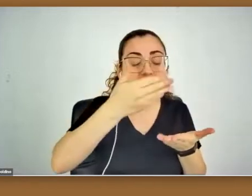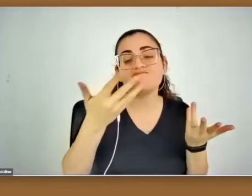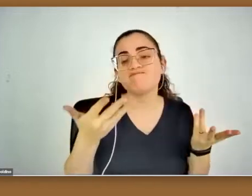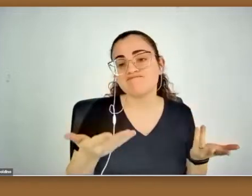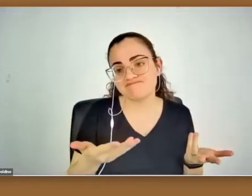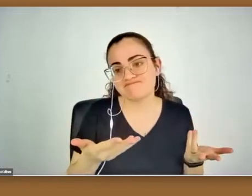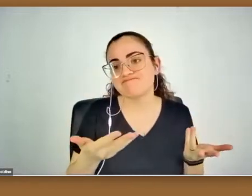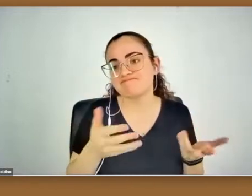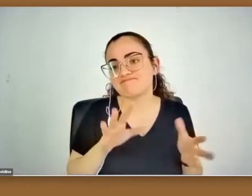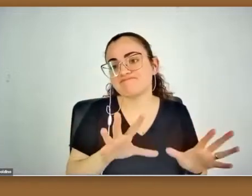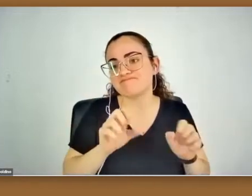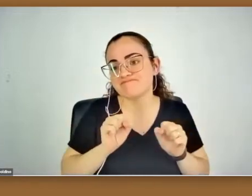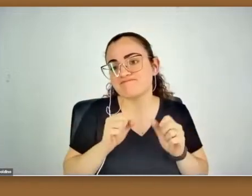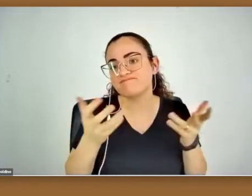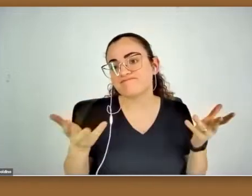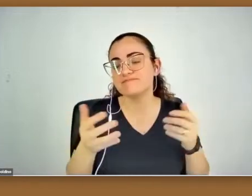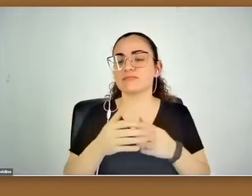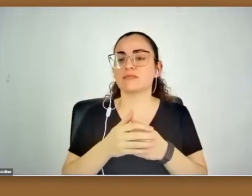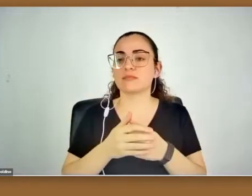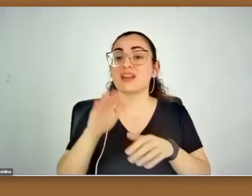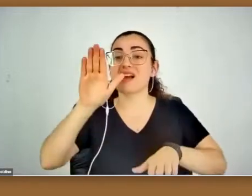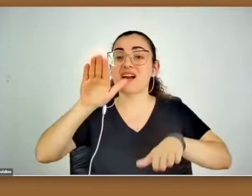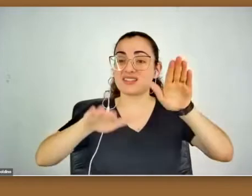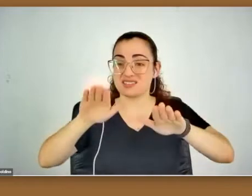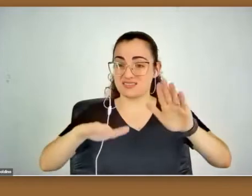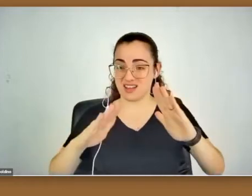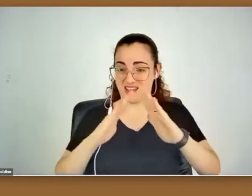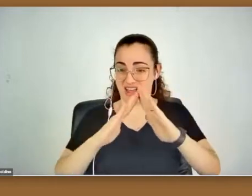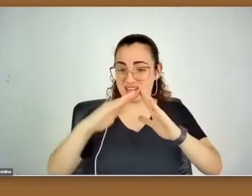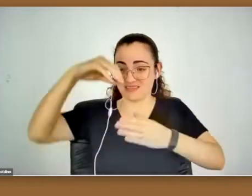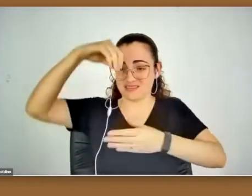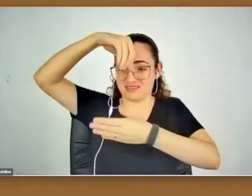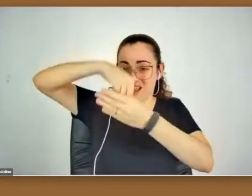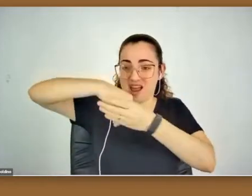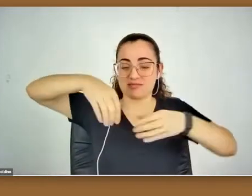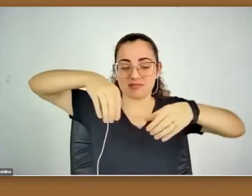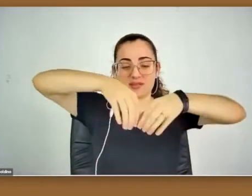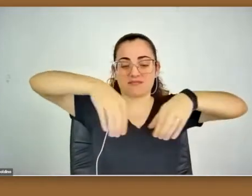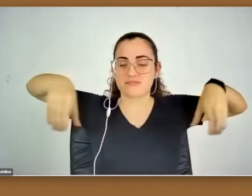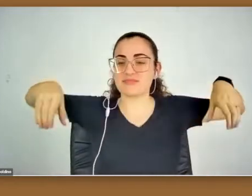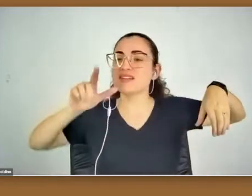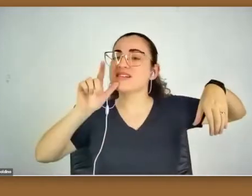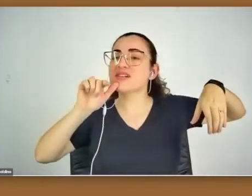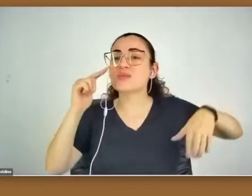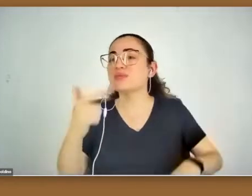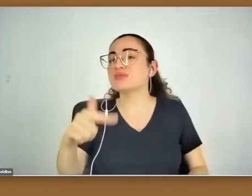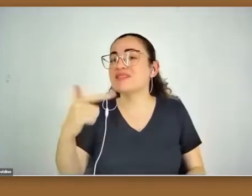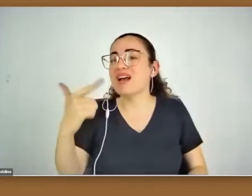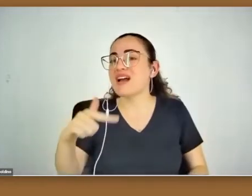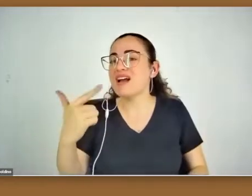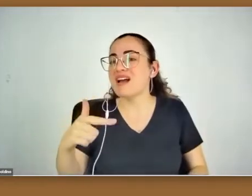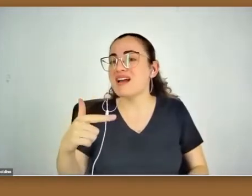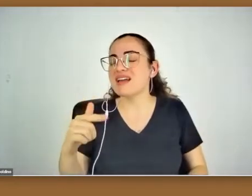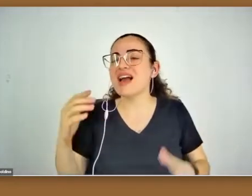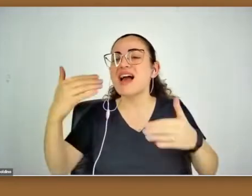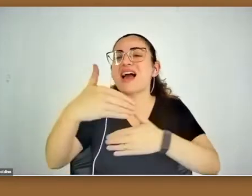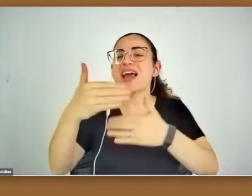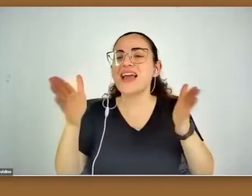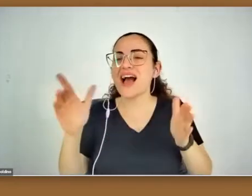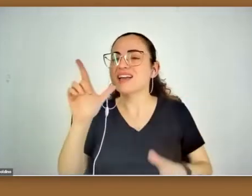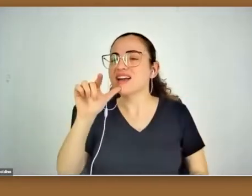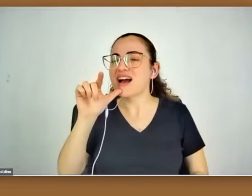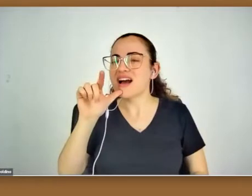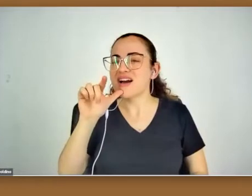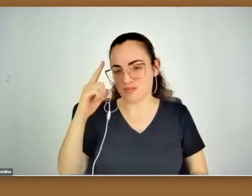tem água encanada. Pode também ser um meio. Deixar a caixa d'água aberta também é muito perigoso. E aí o